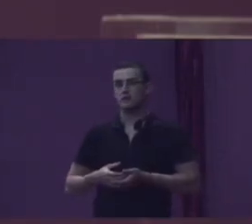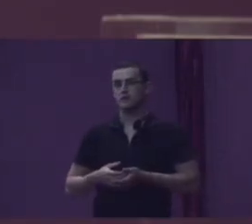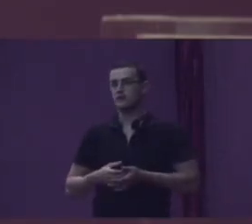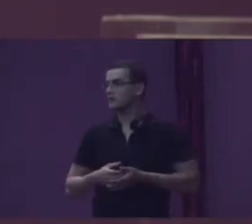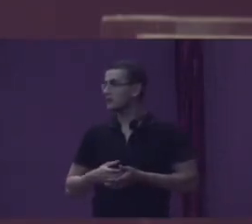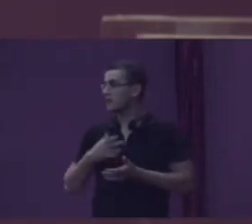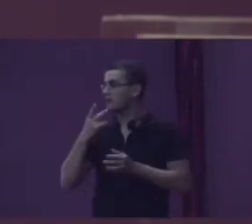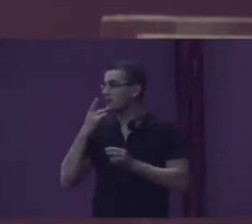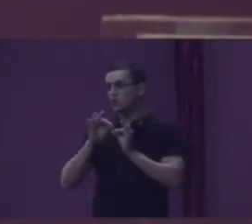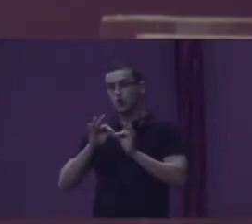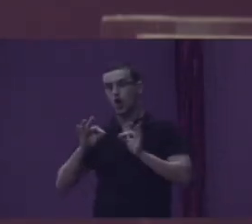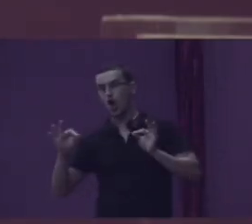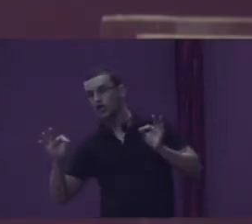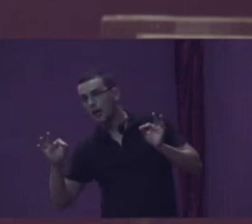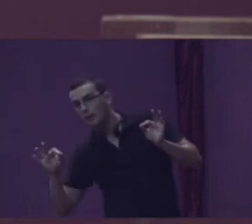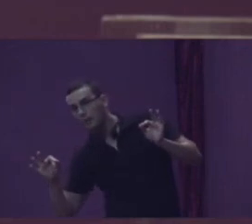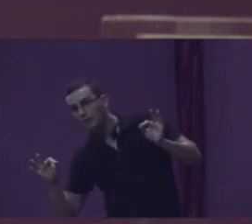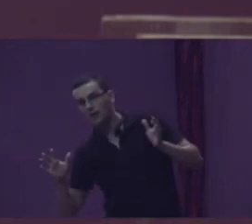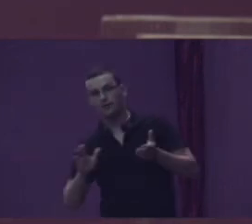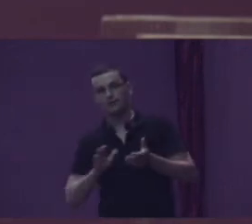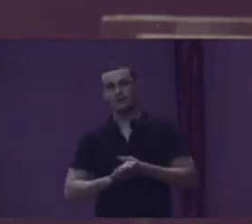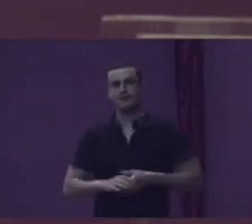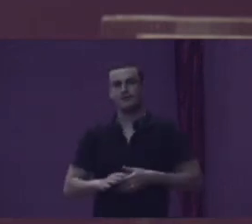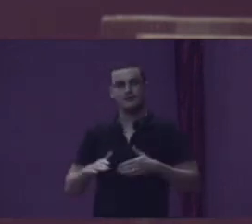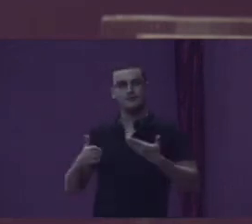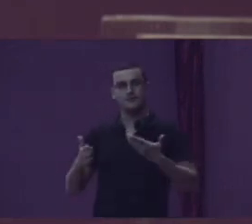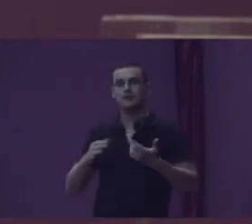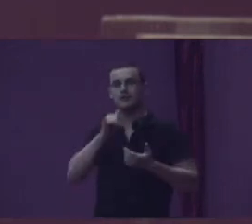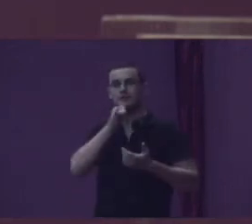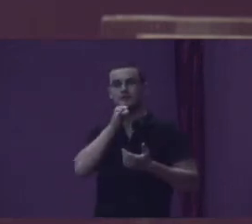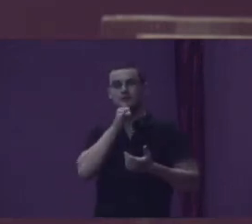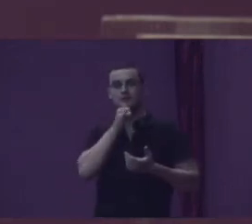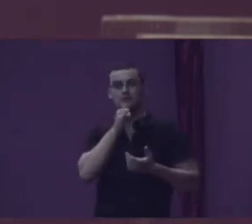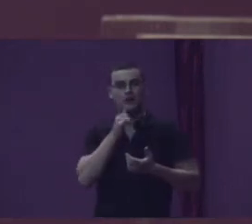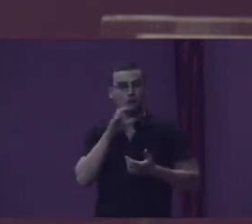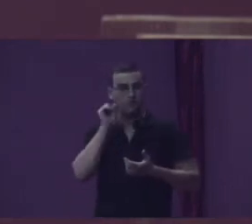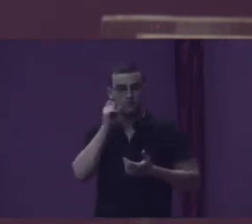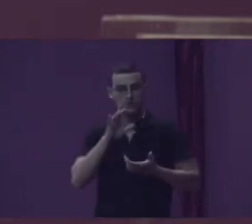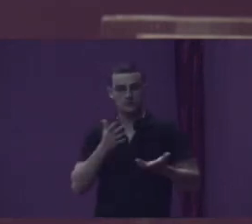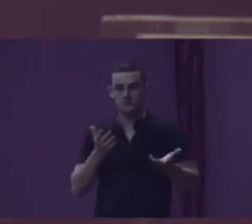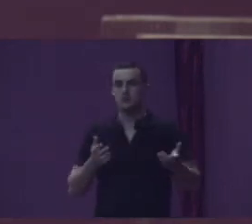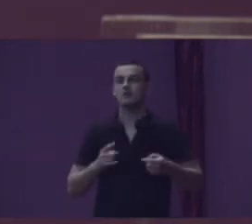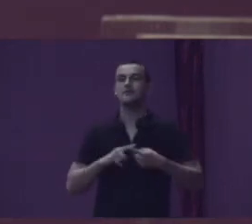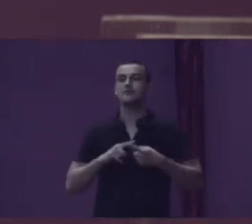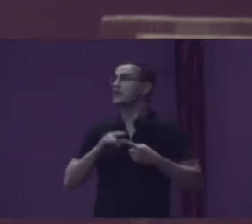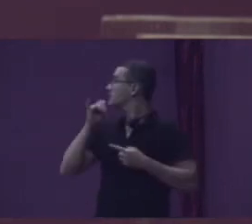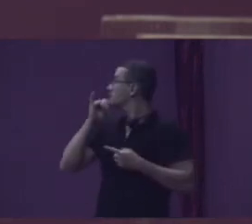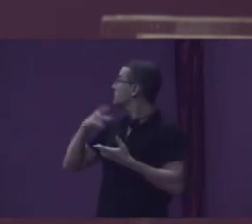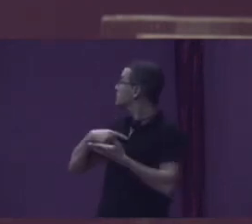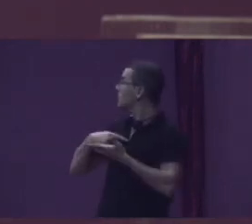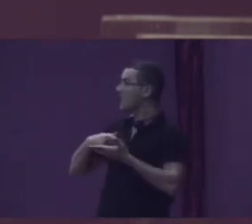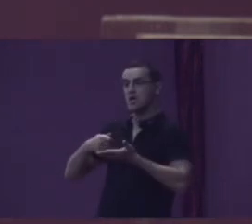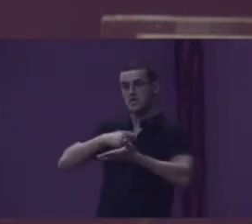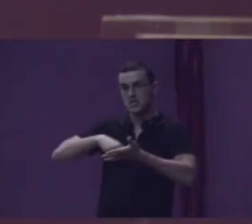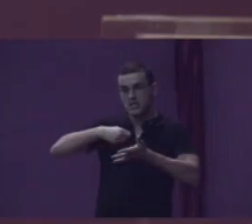É um risco de medicina. Quando você vai fazer muitos testes, como ele mostrou